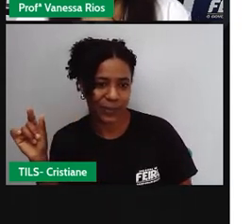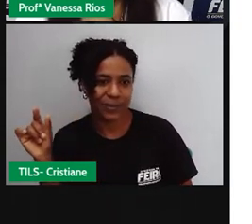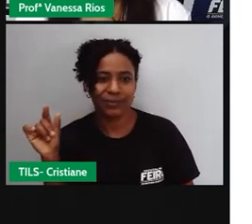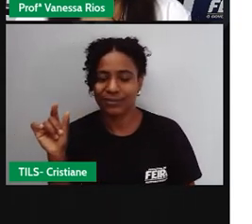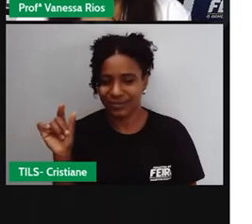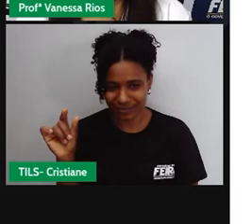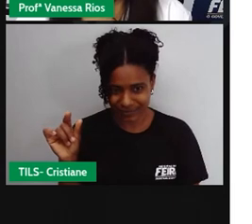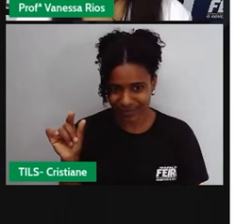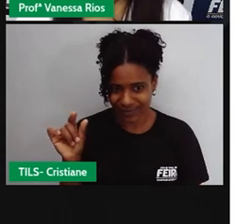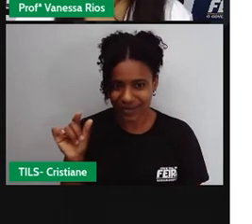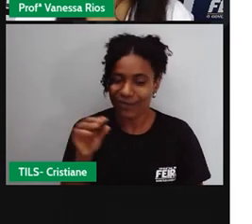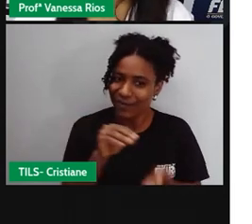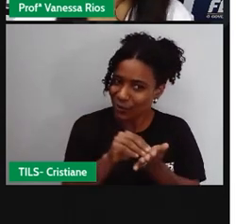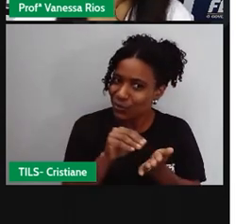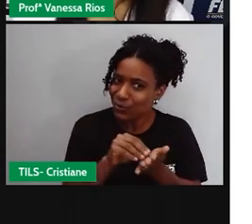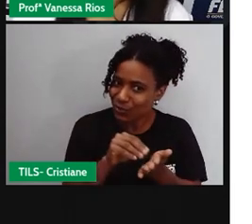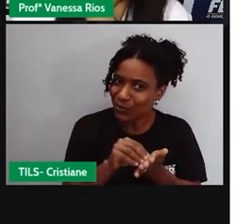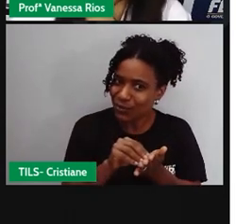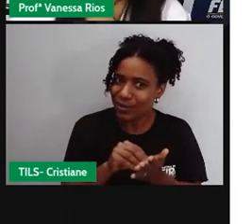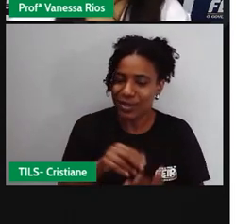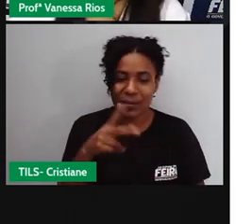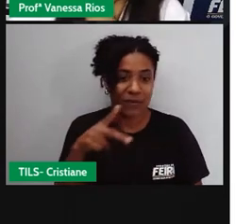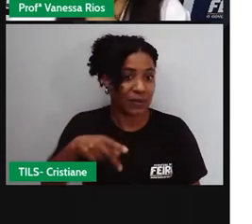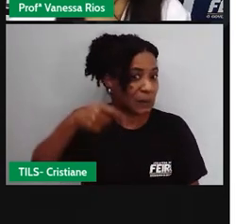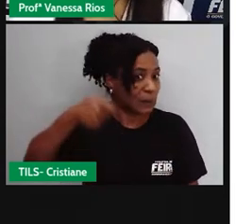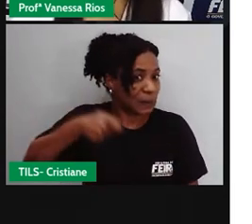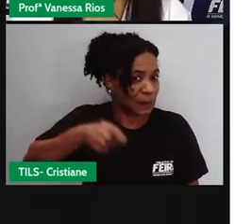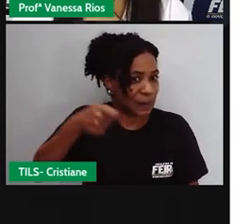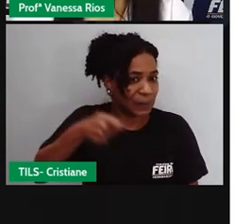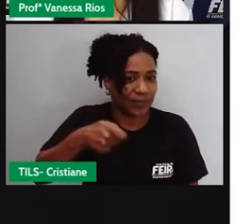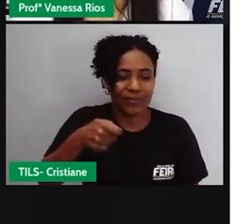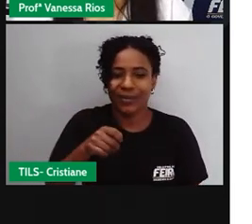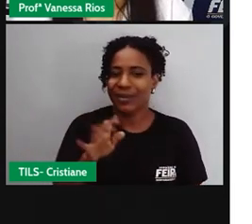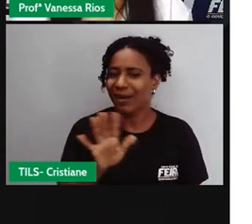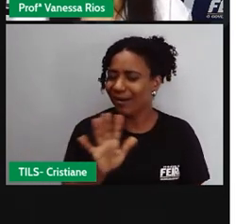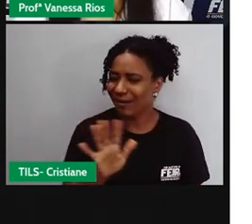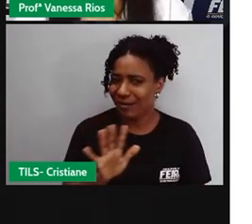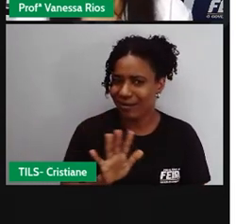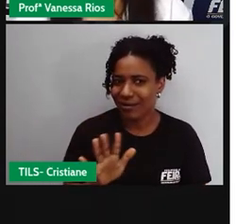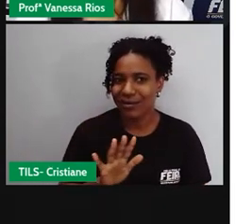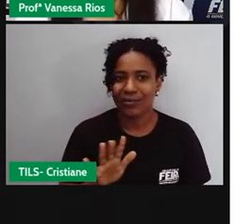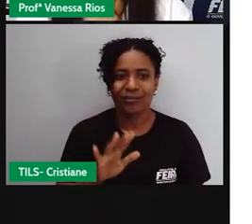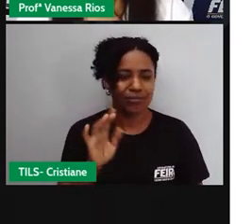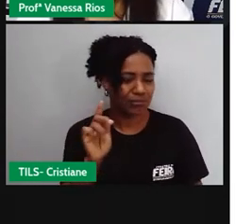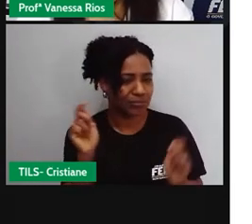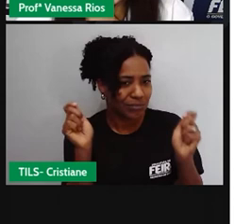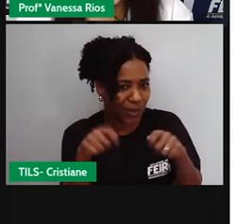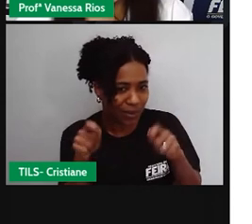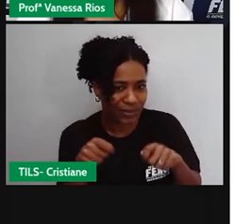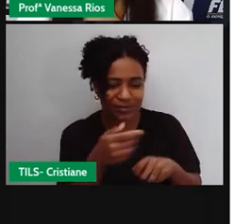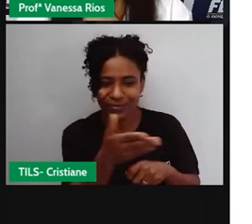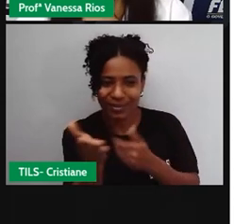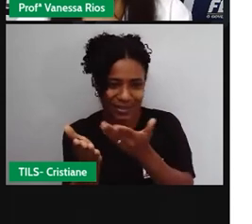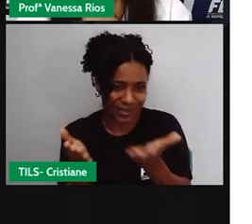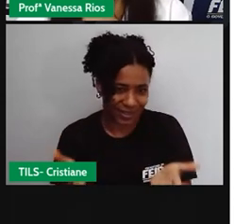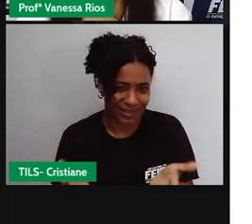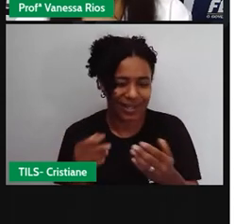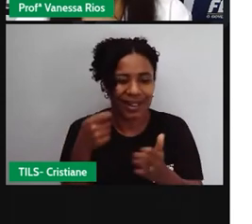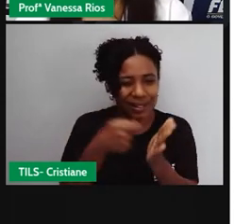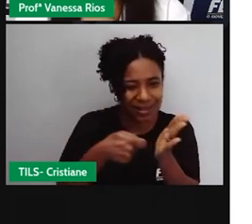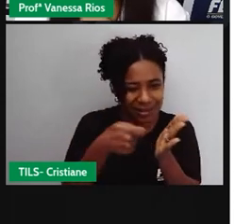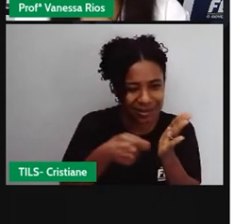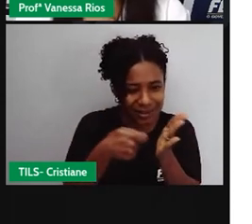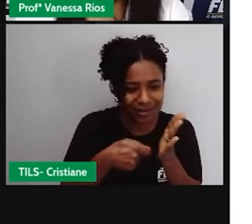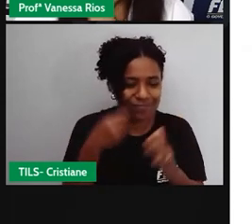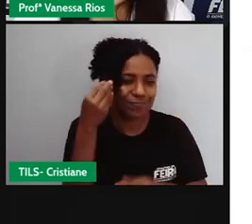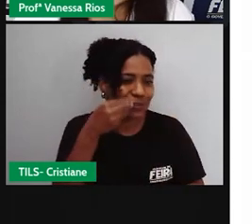aqui sugerindo que vocês, de repente, eu vou escrever uma literatura de cordel, e aí já sai aí um profissional do cordel.